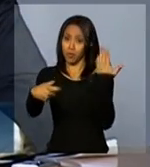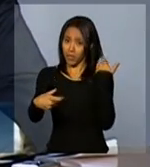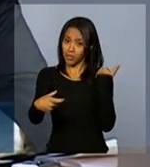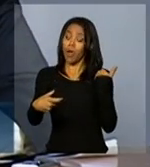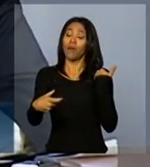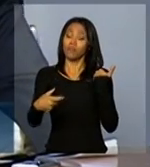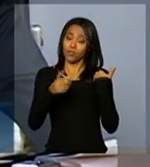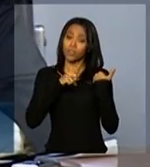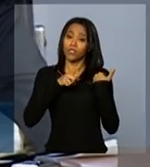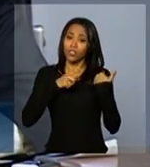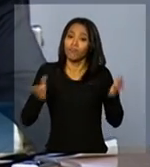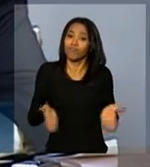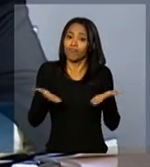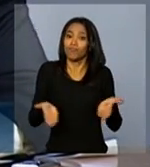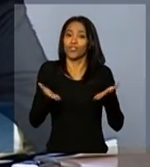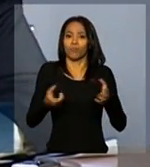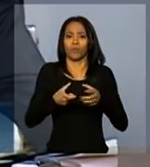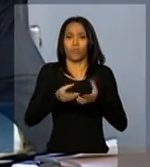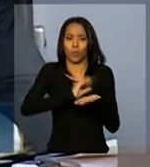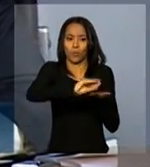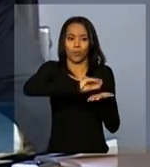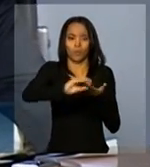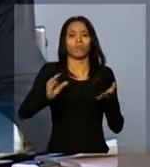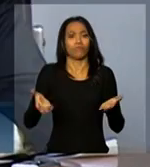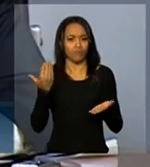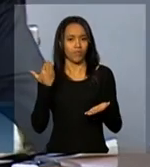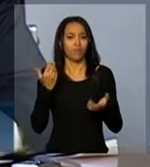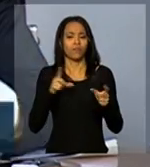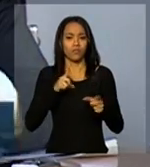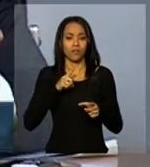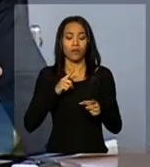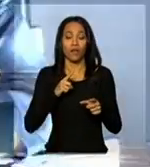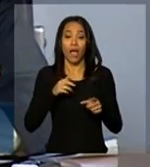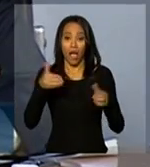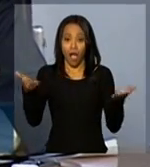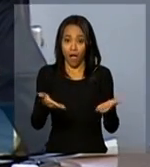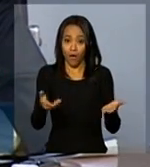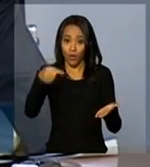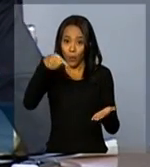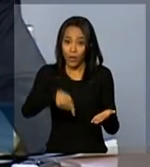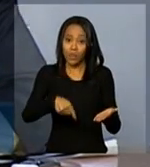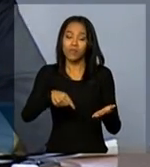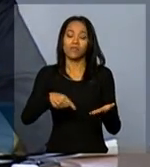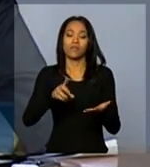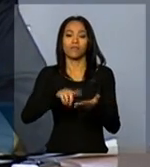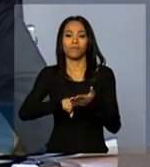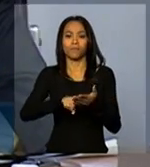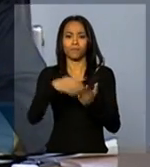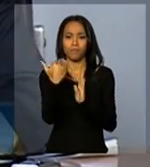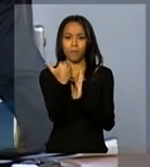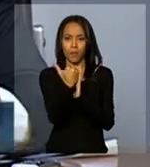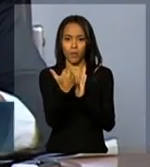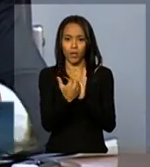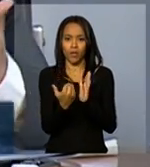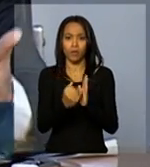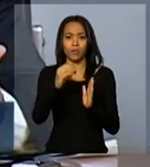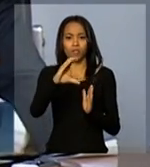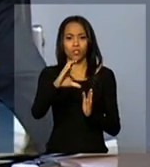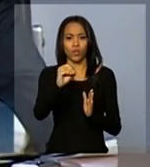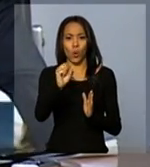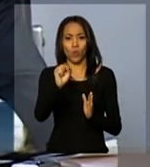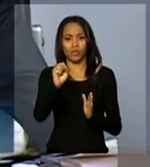passado. E agora, com esse programa de concessões, né, ele está recebendo